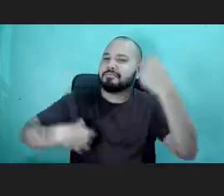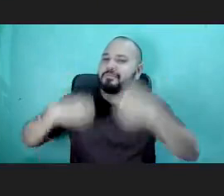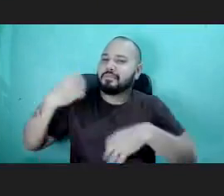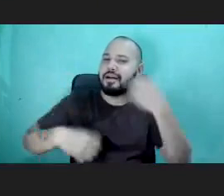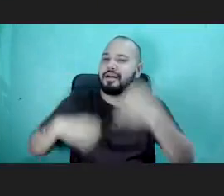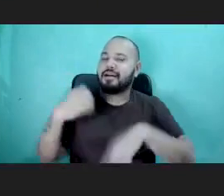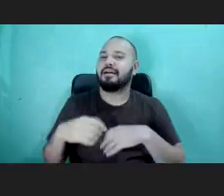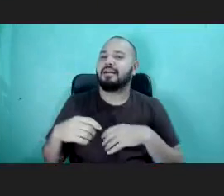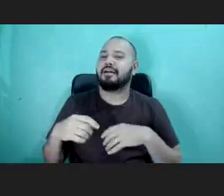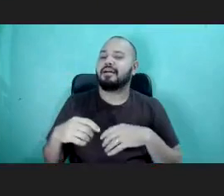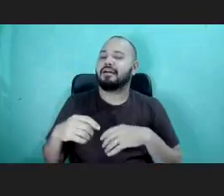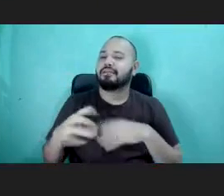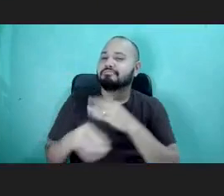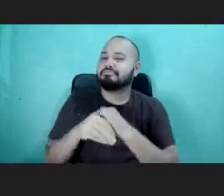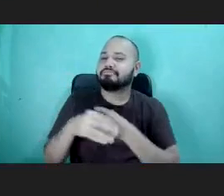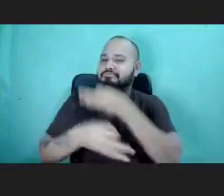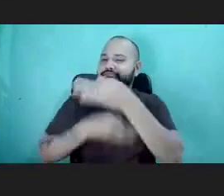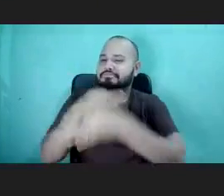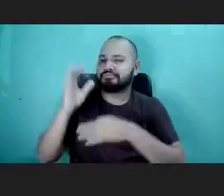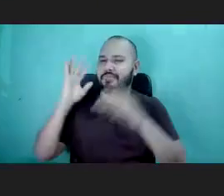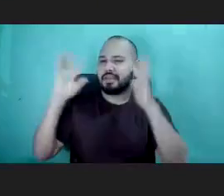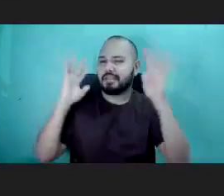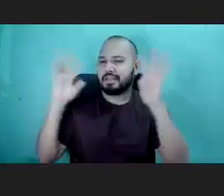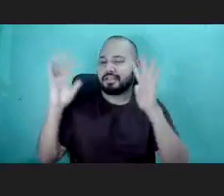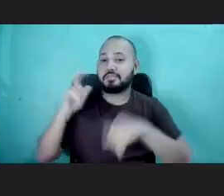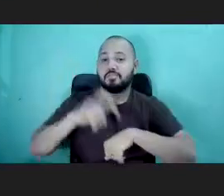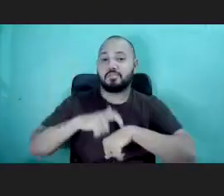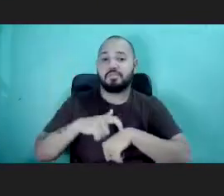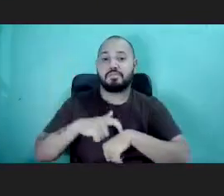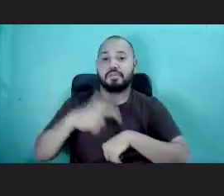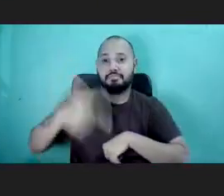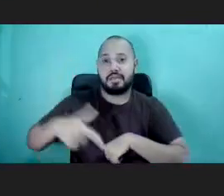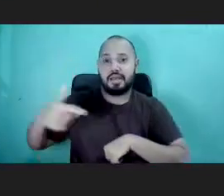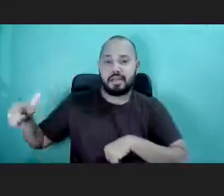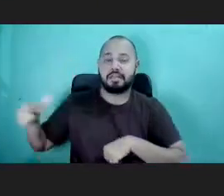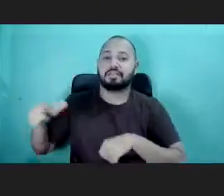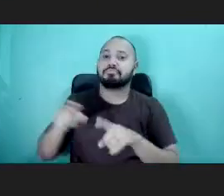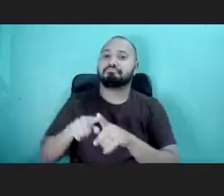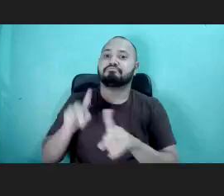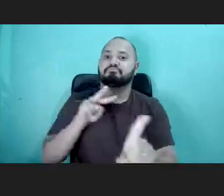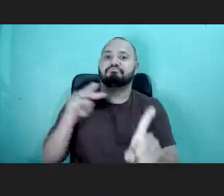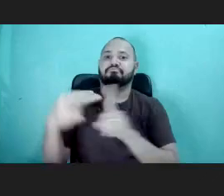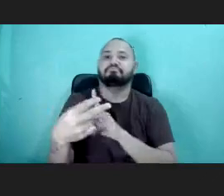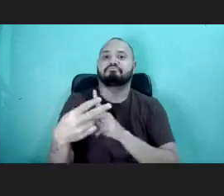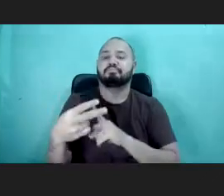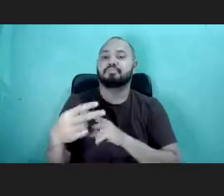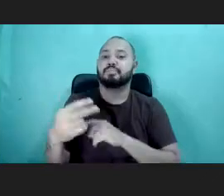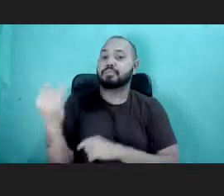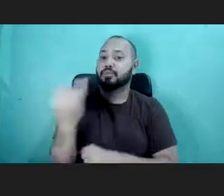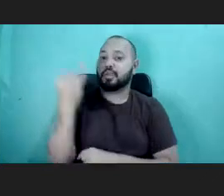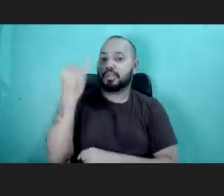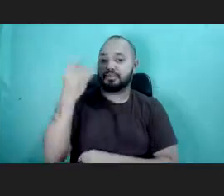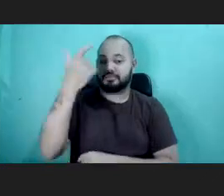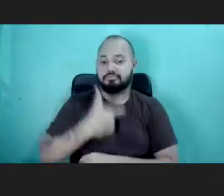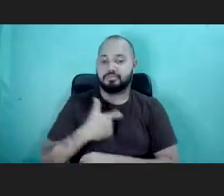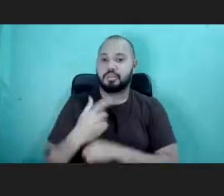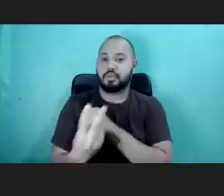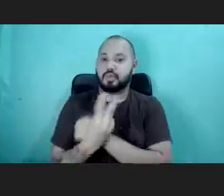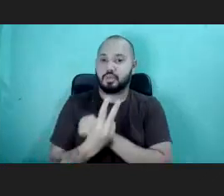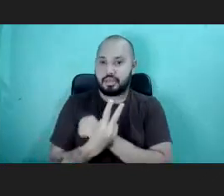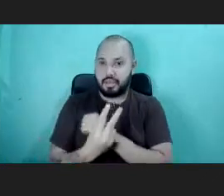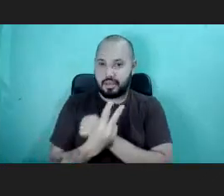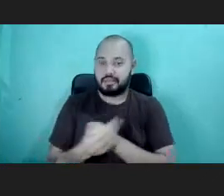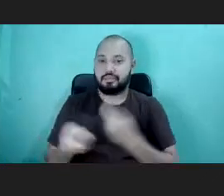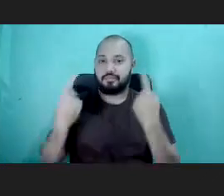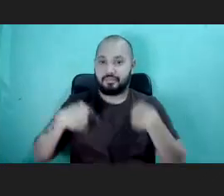pelas reflexões. Né? Na contemporaneidade, cada vez mais se destaca a importância do cuidado de si, né? E da saúde